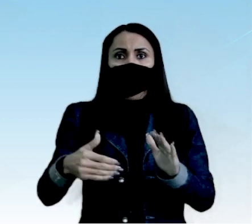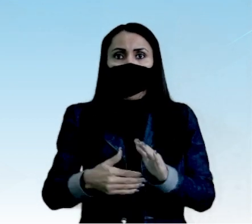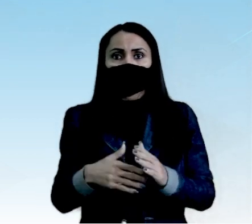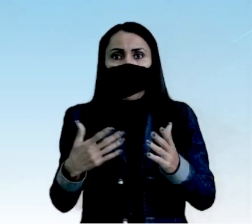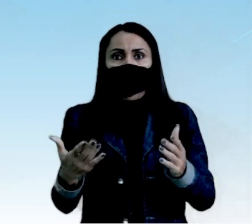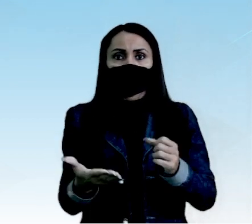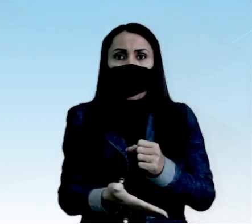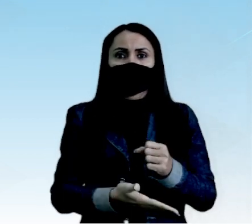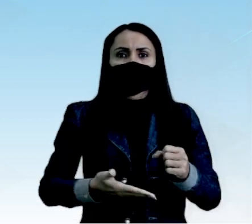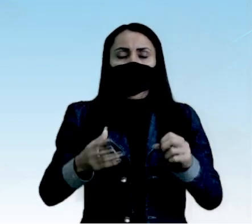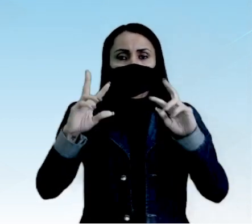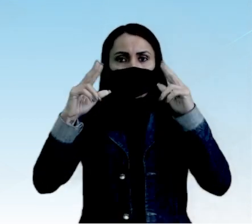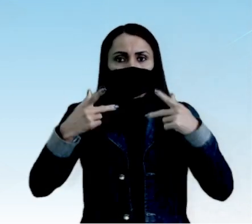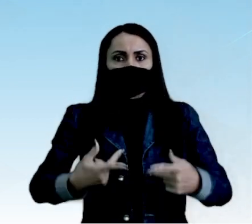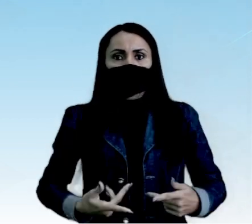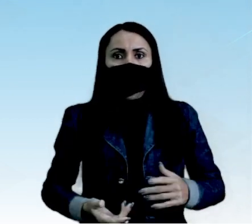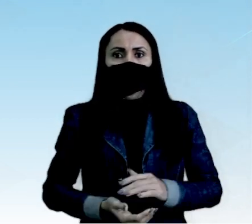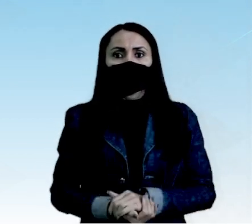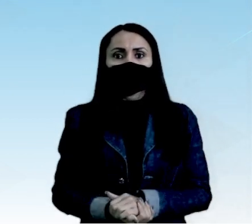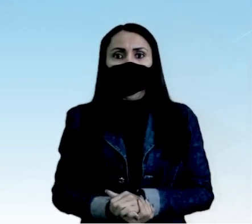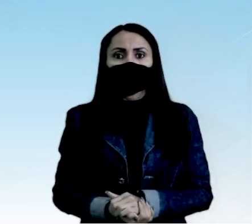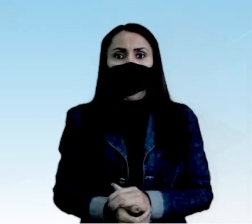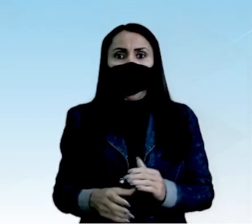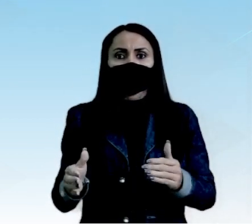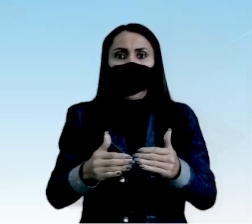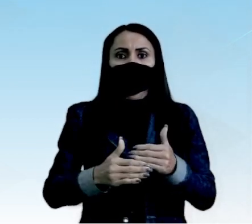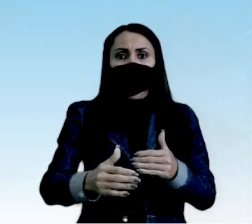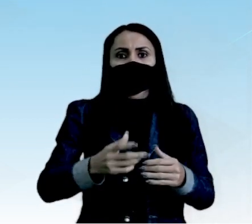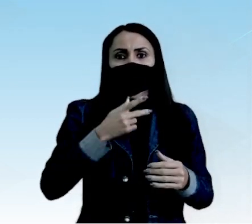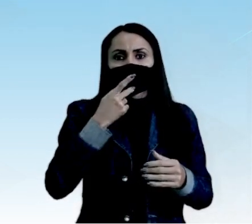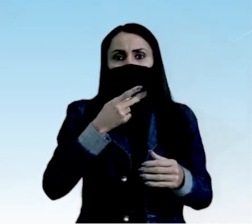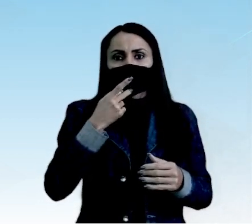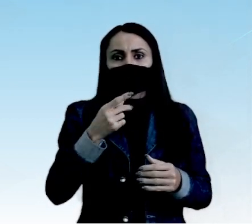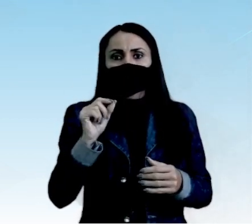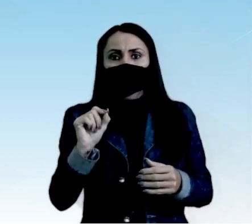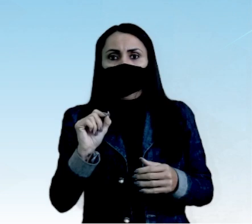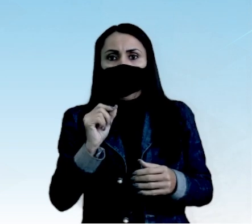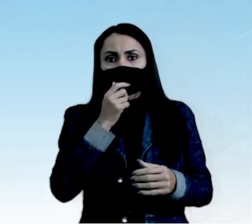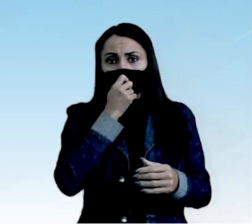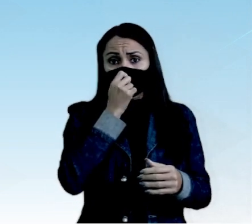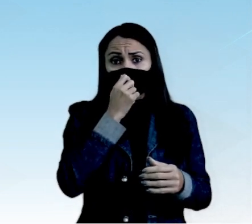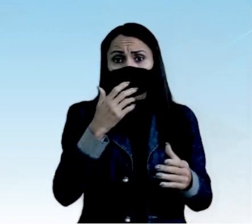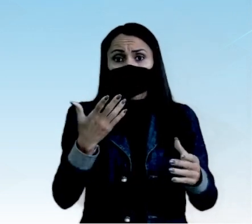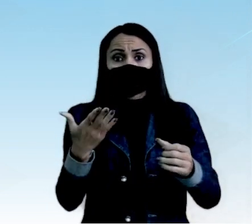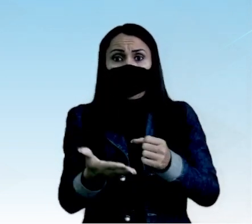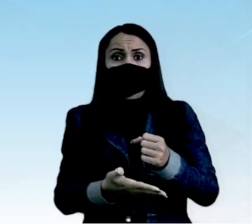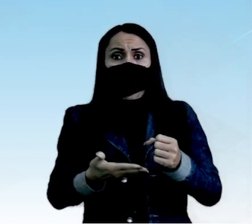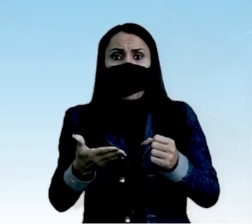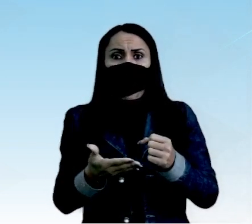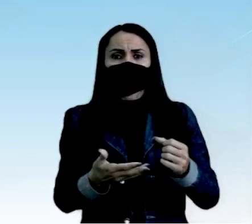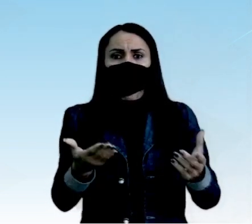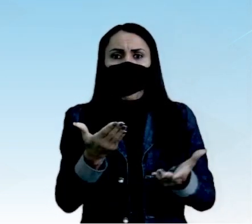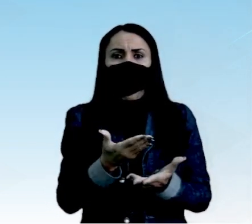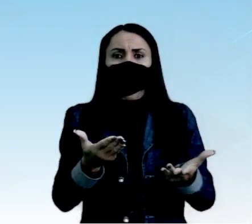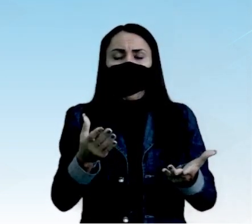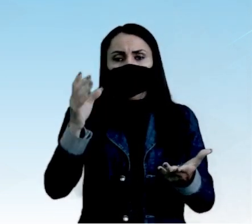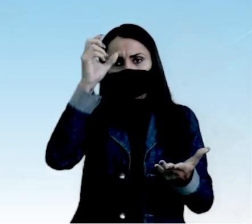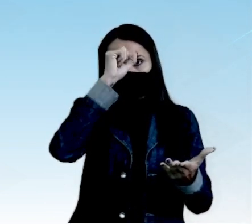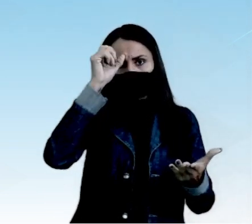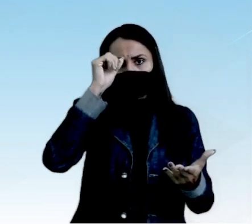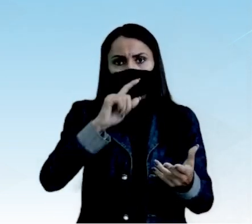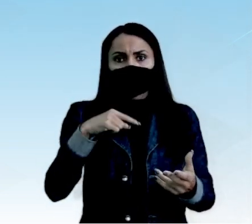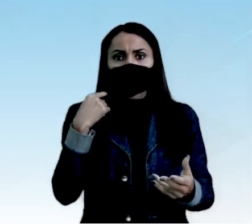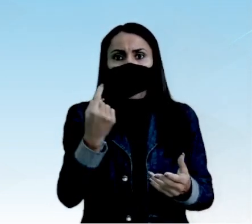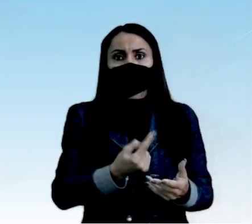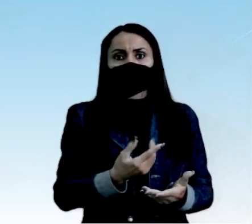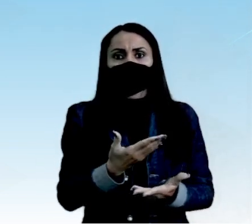para o ser humano, tá? E a partir disso, a gente vai falar agora das unidades básicas que vocês devem aprender conosco e